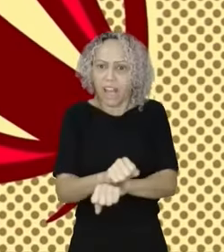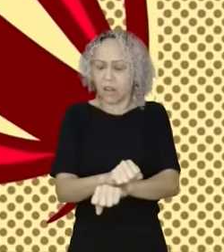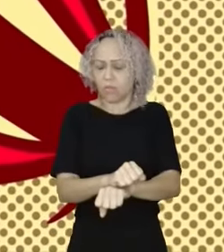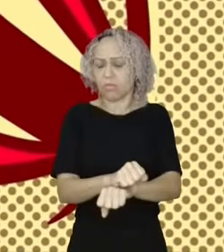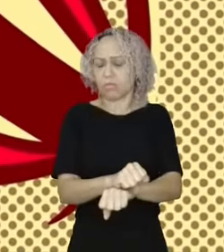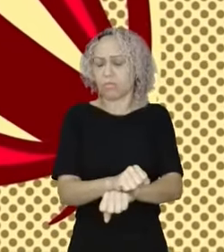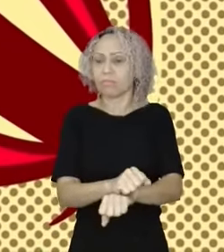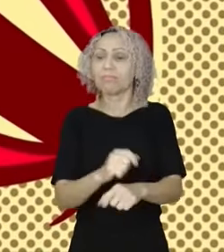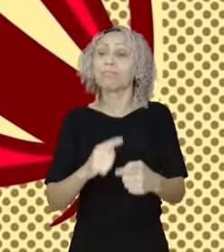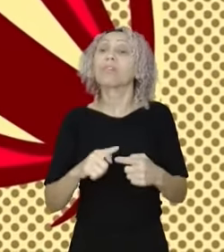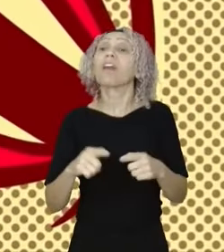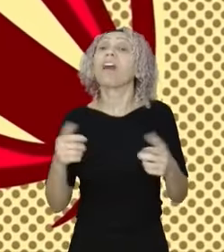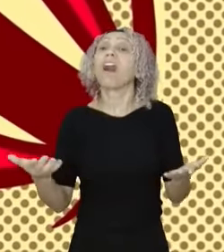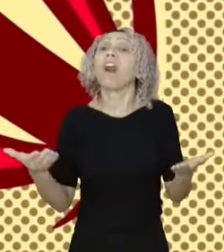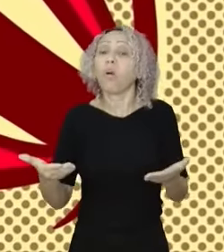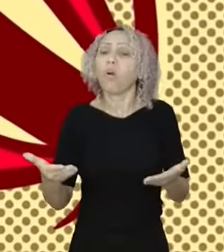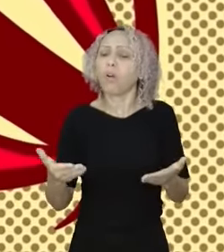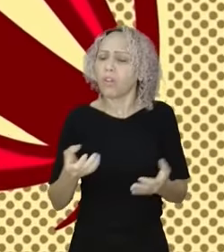vou